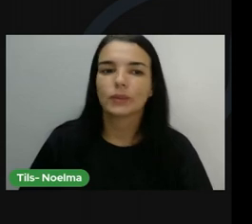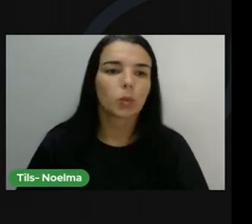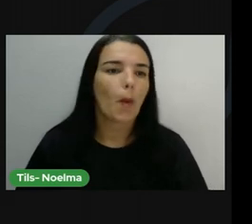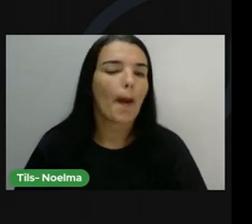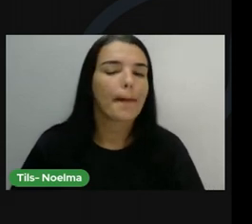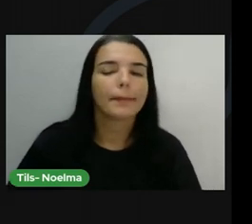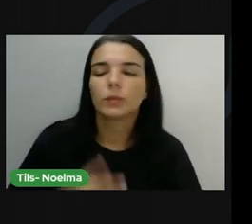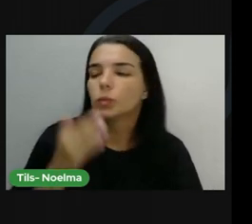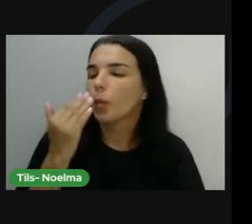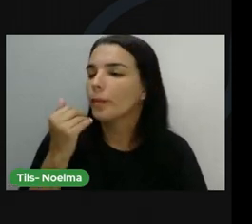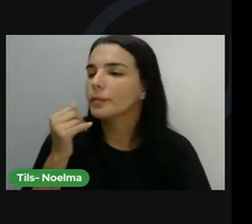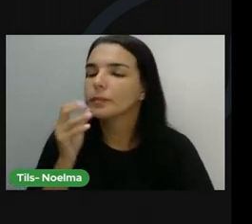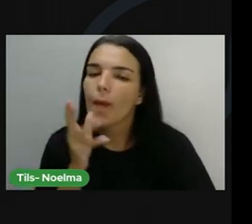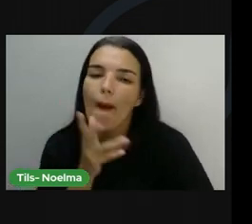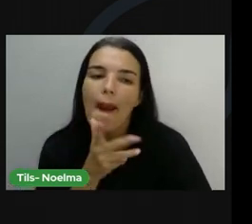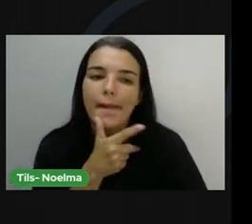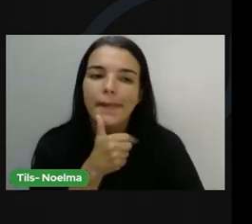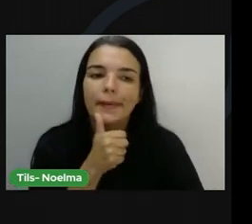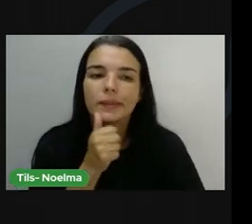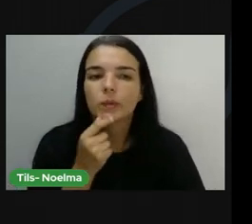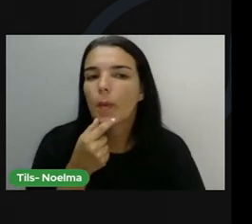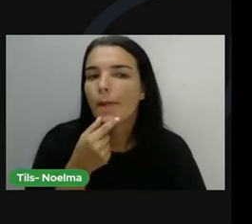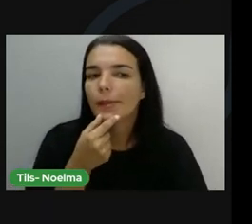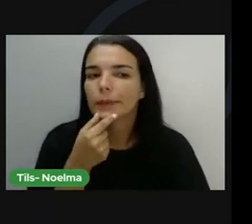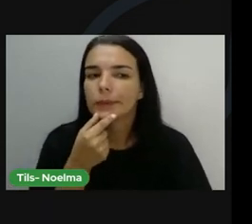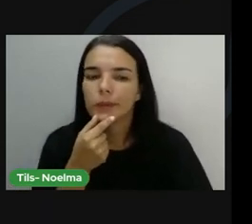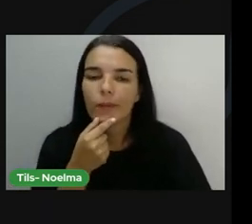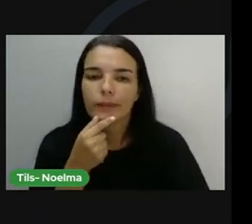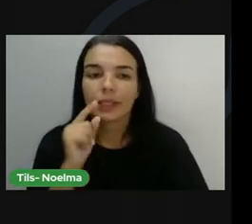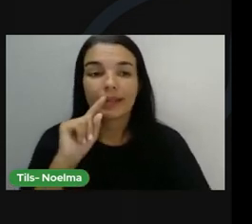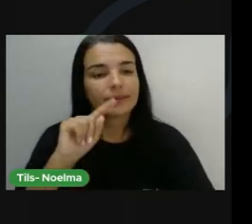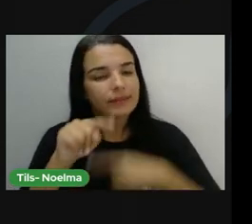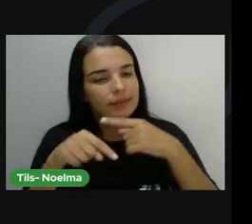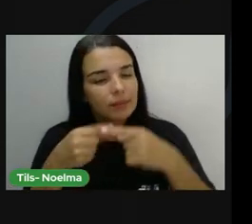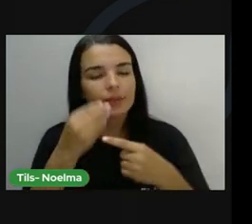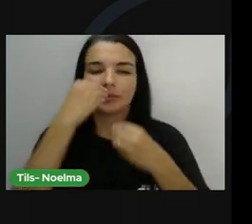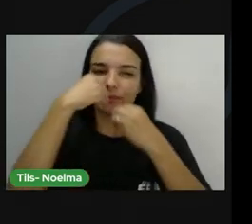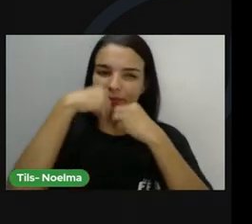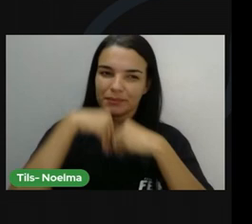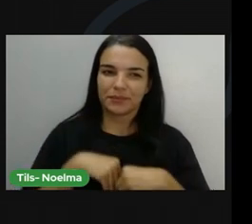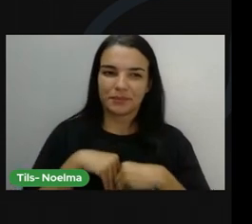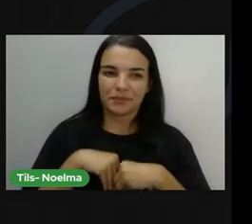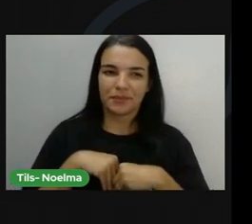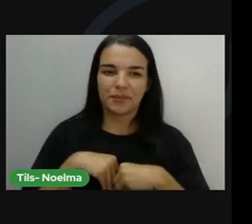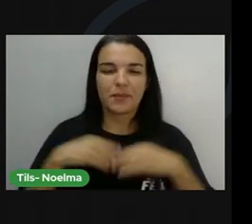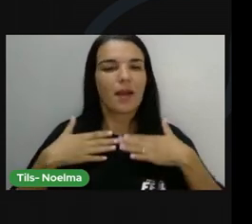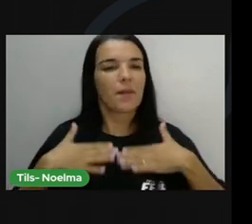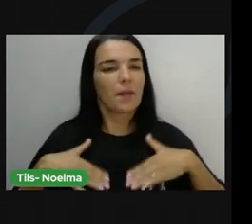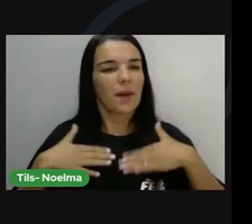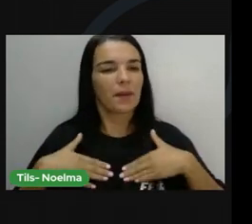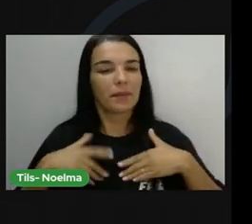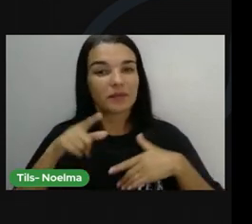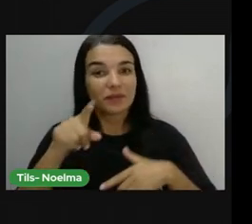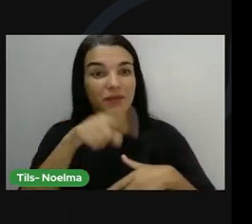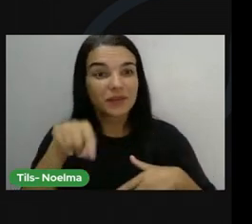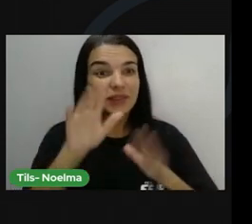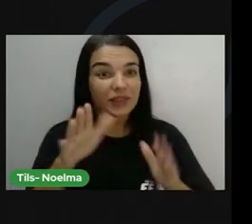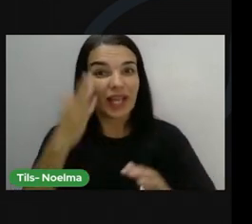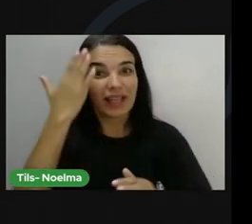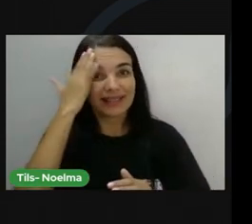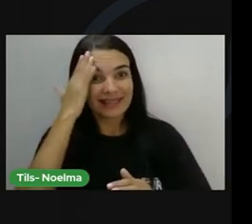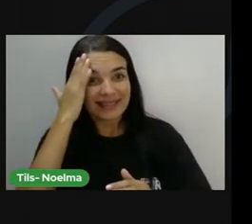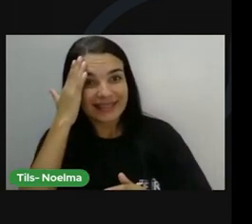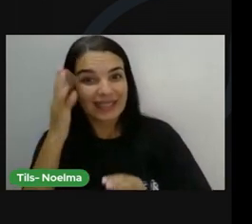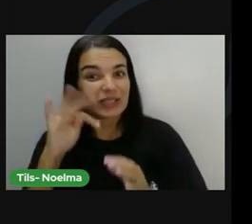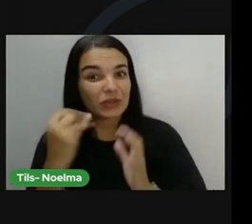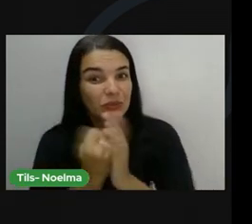triturando e engolindo os alimentos com tranquilidade. Muito bem, amiguinhos, vocês já entenderam que precisam tanto de limpeza